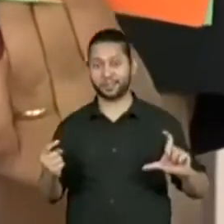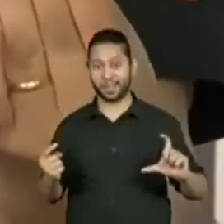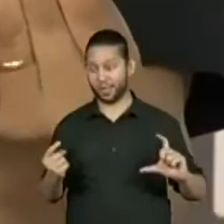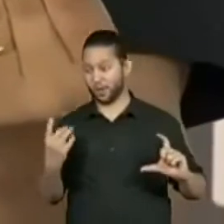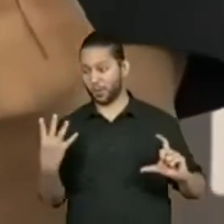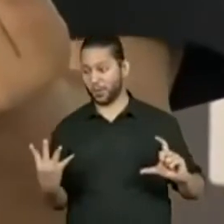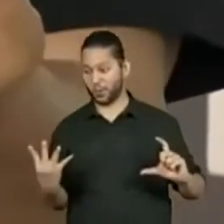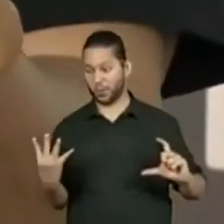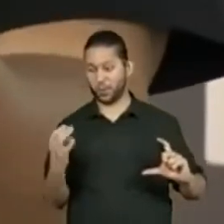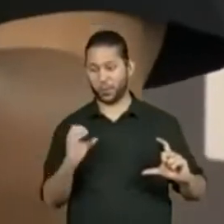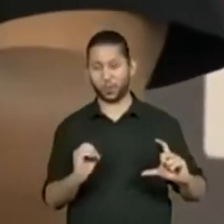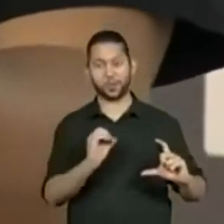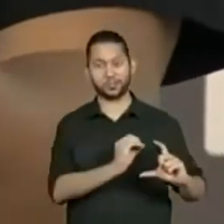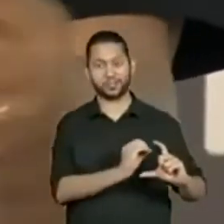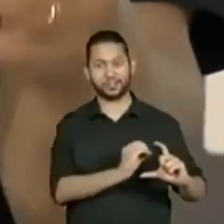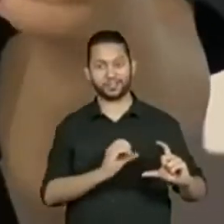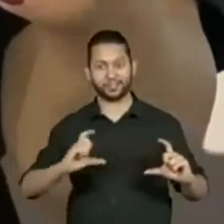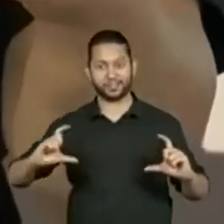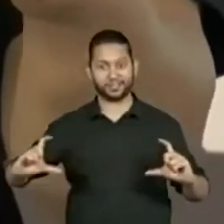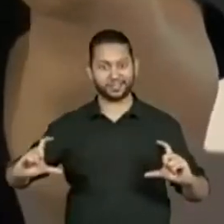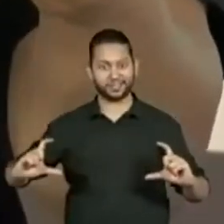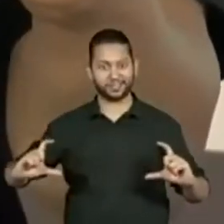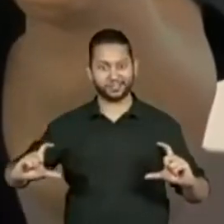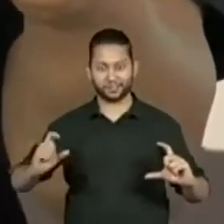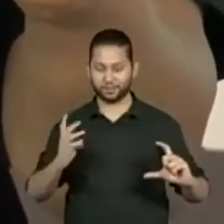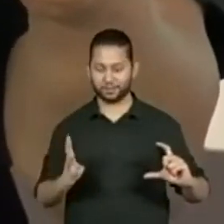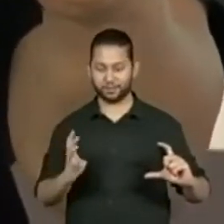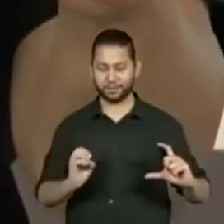certo? 400,